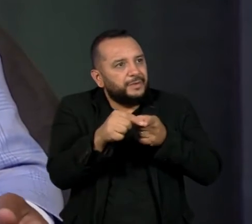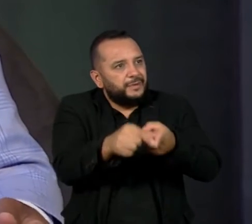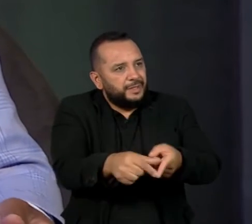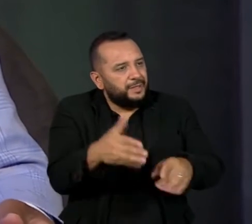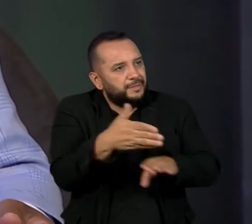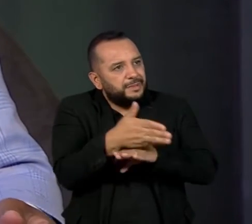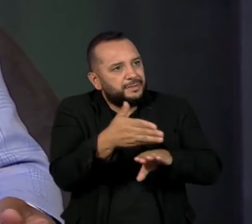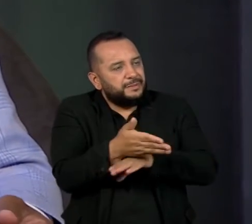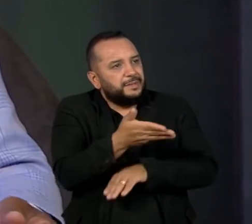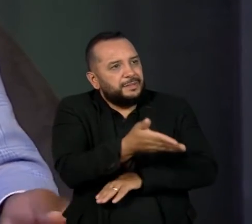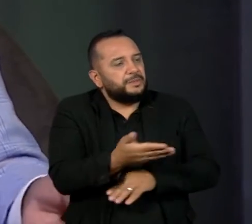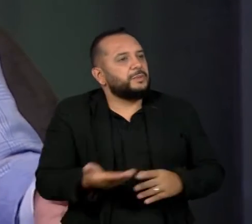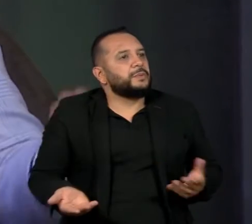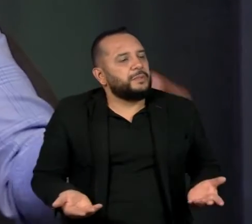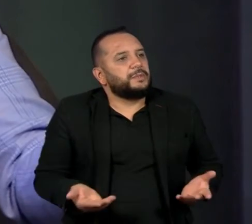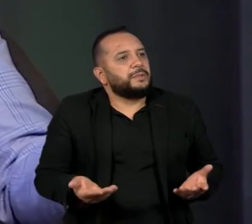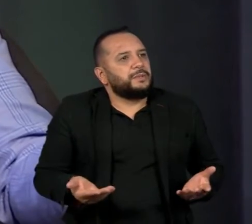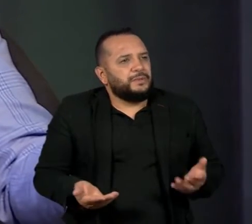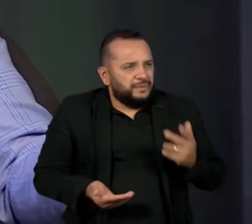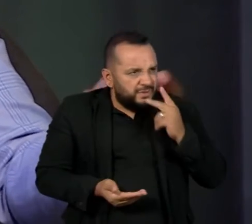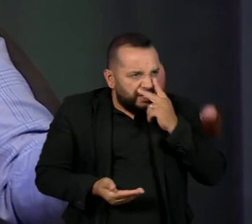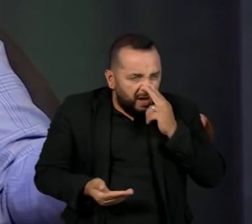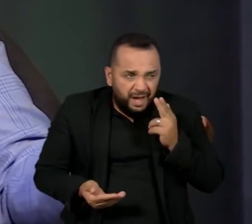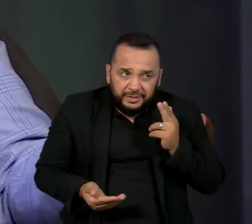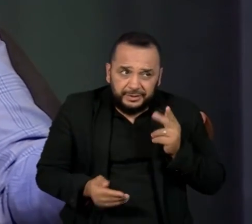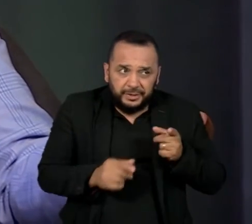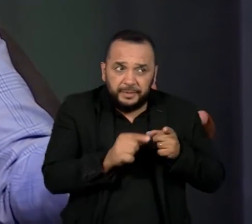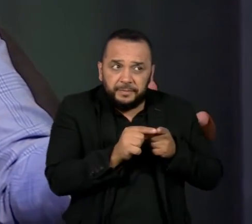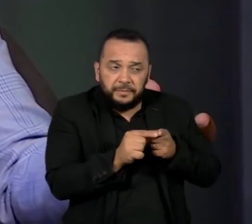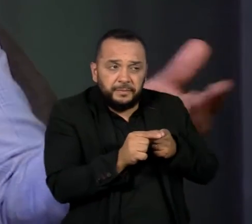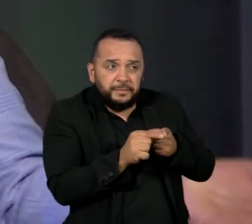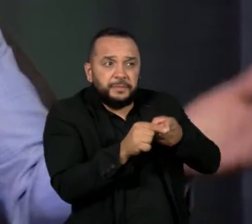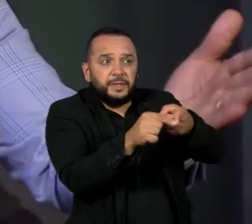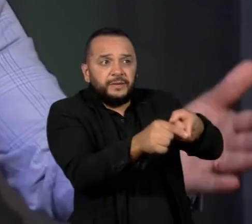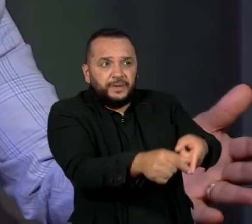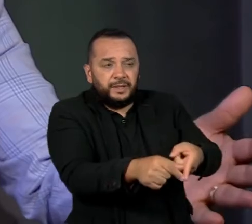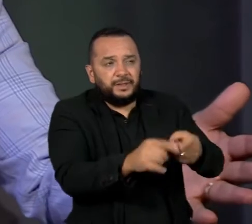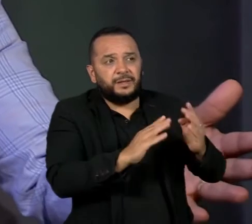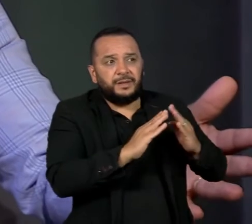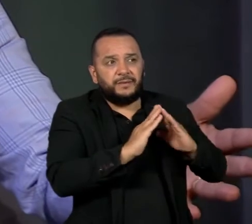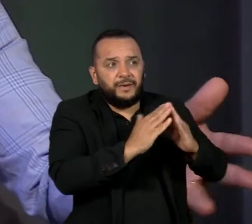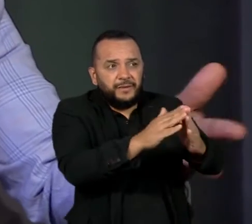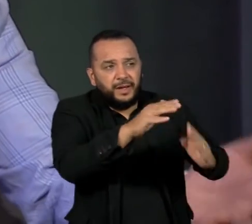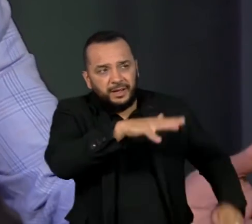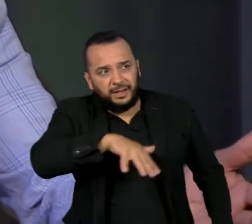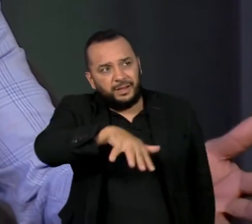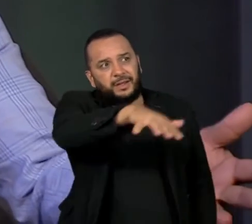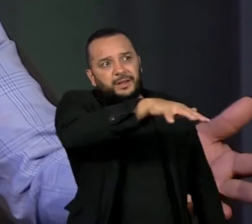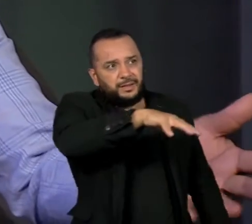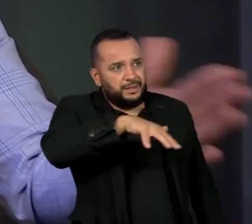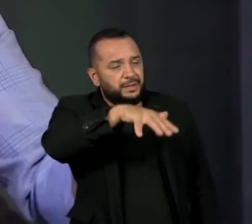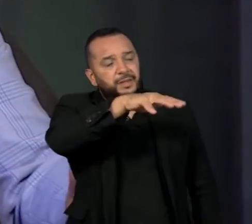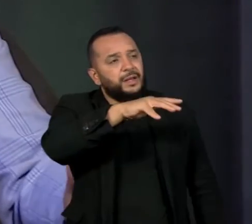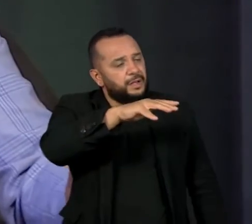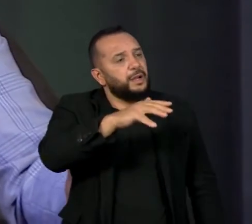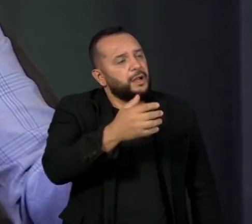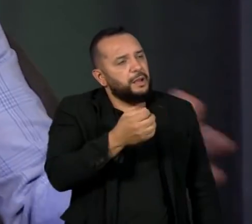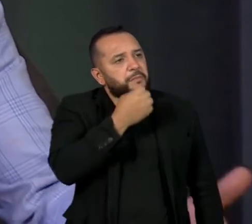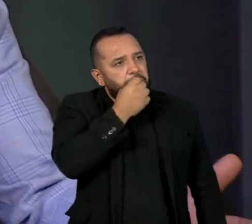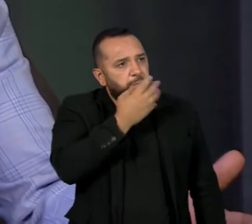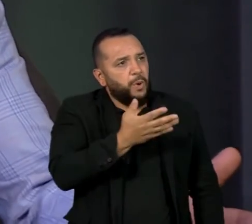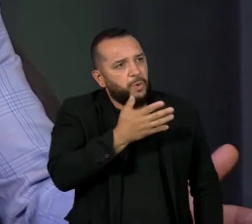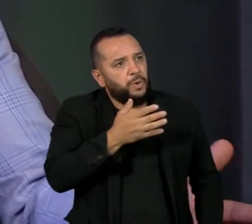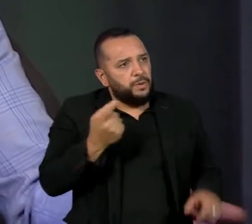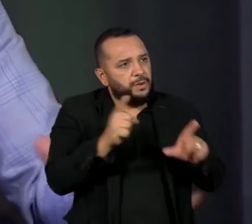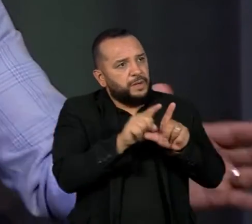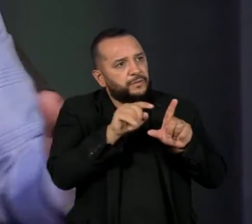dessas possibilidades econômicas. Você acha que a periferia está sendo contemplada nessa influência, nesses produtos,